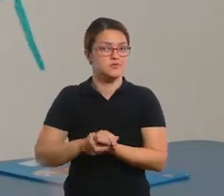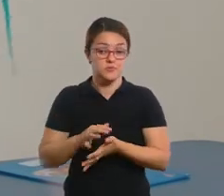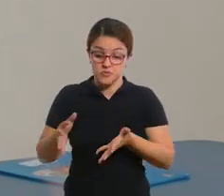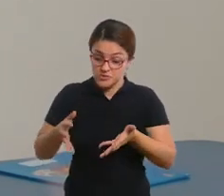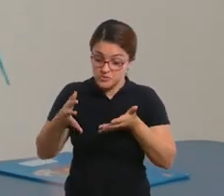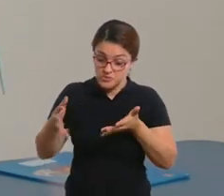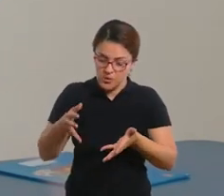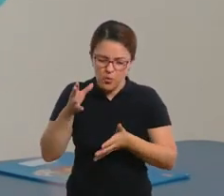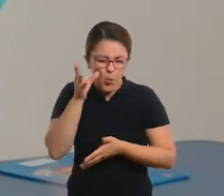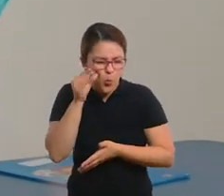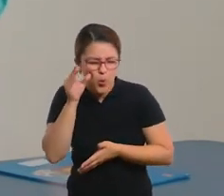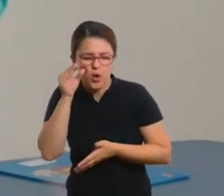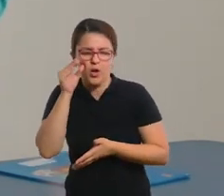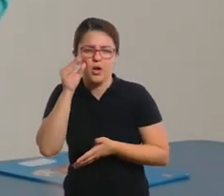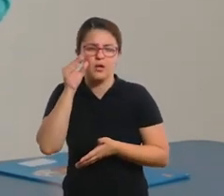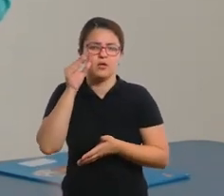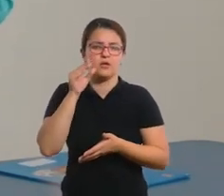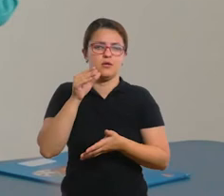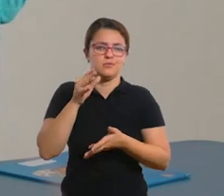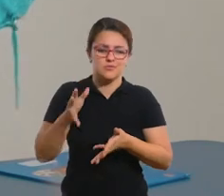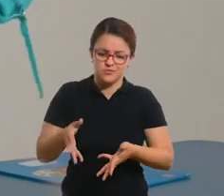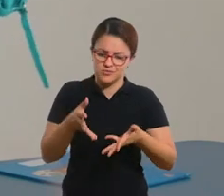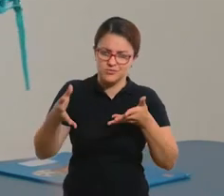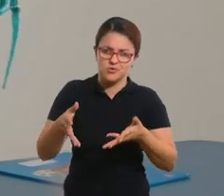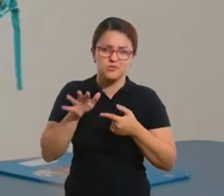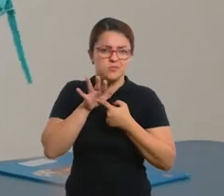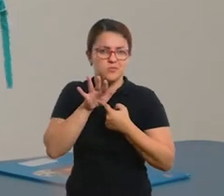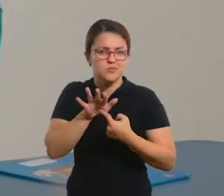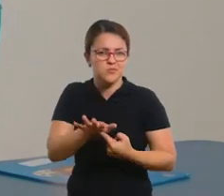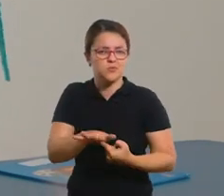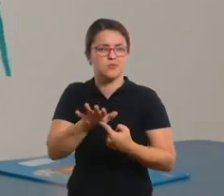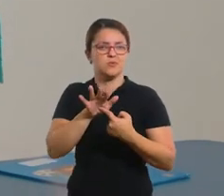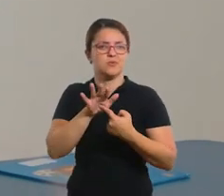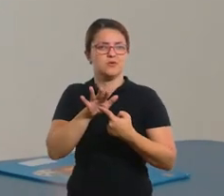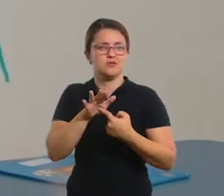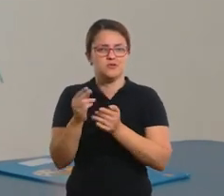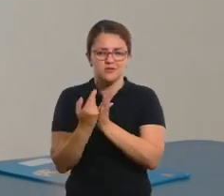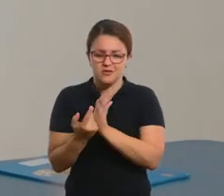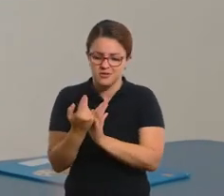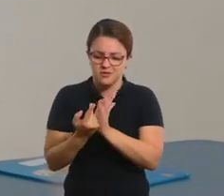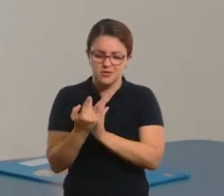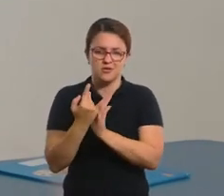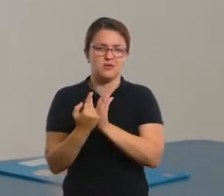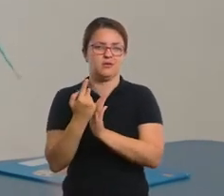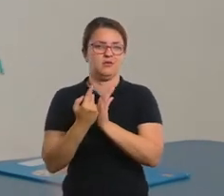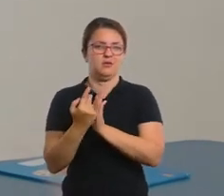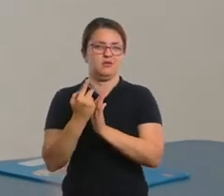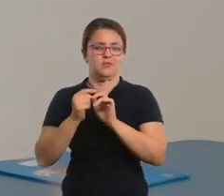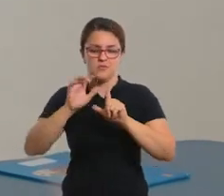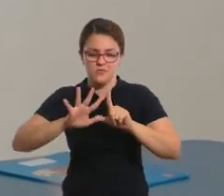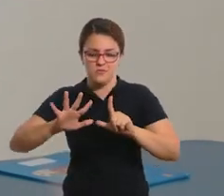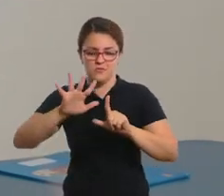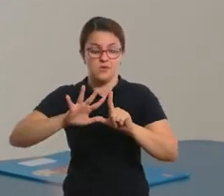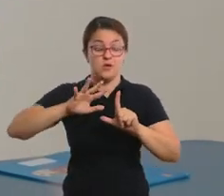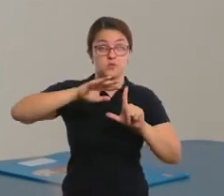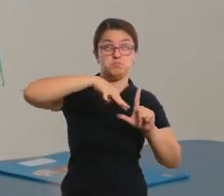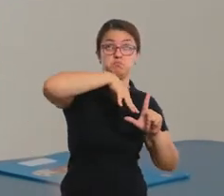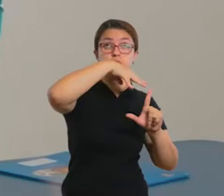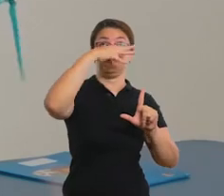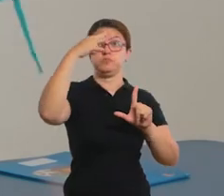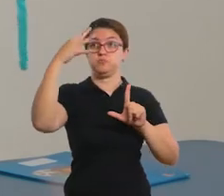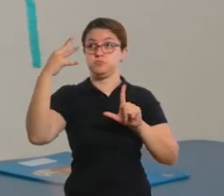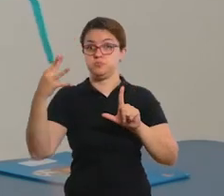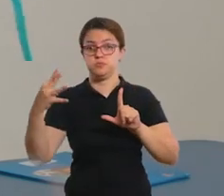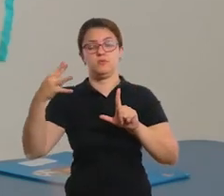você instigue a curiosidade da criança, né? Já mostre senhas, desenhos, imagens do